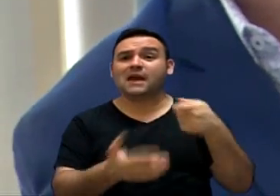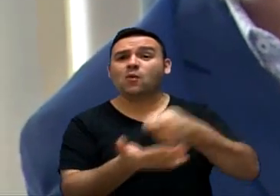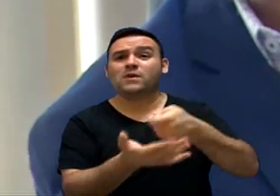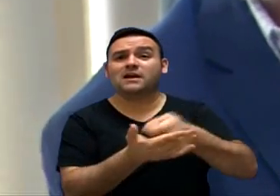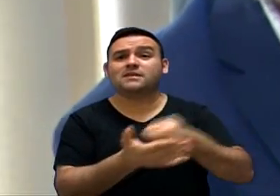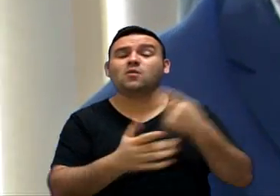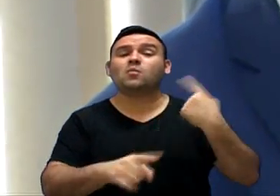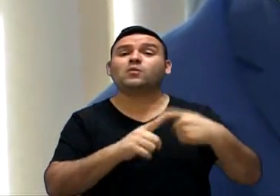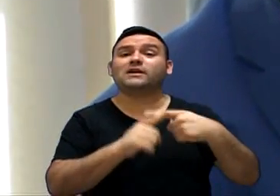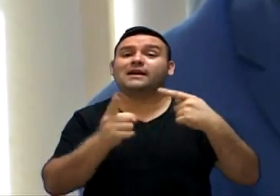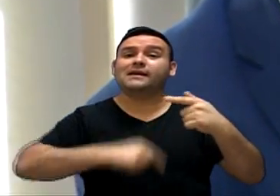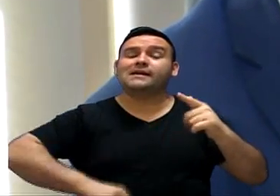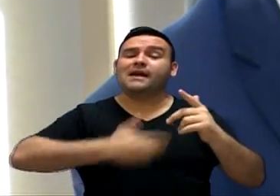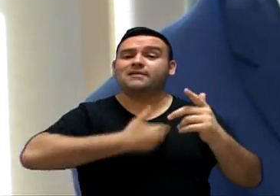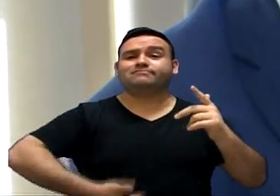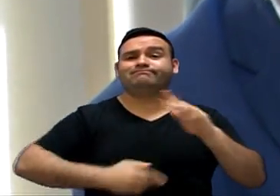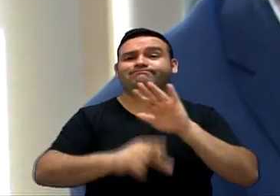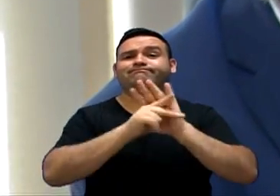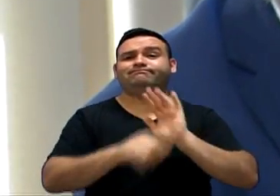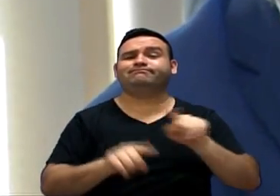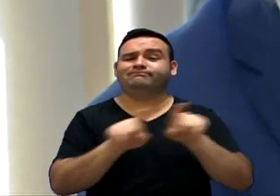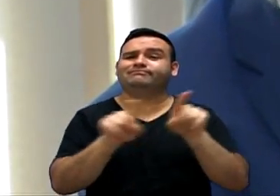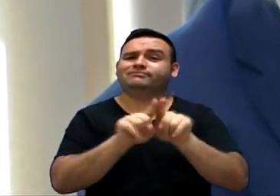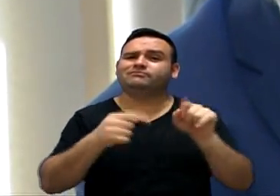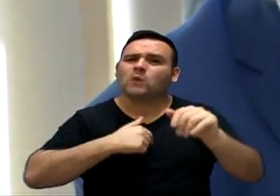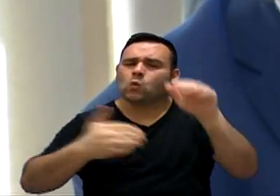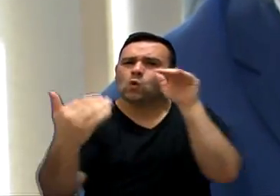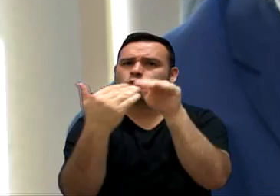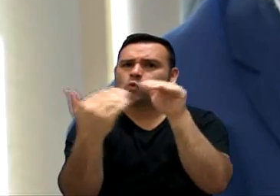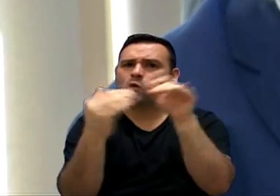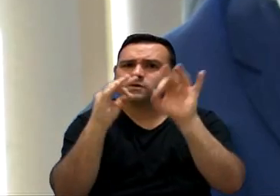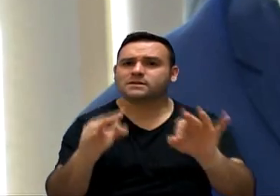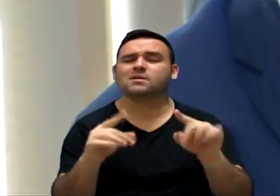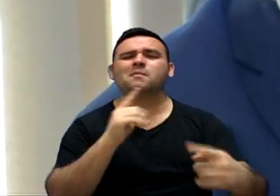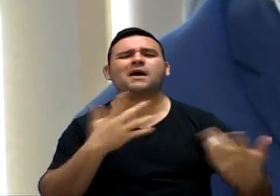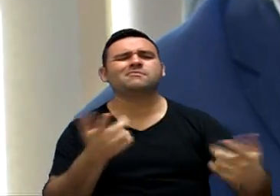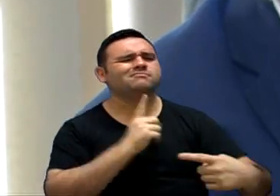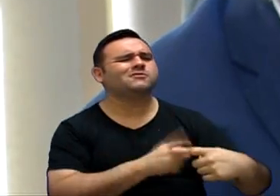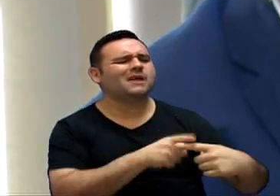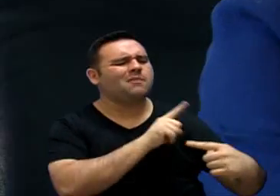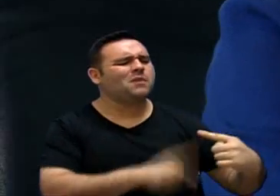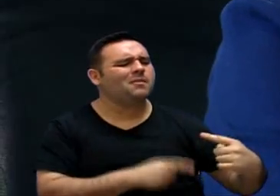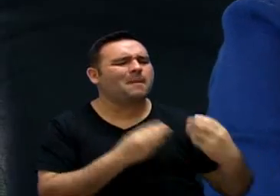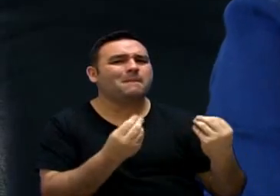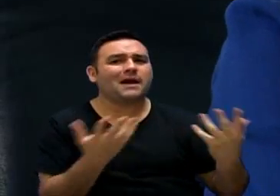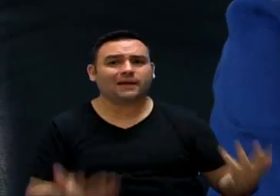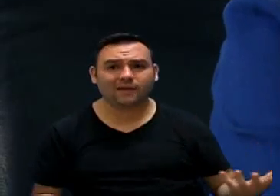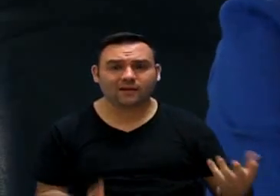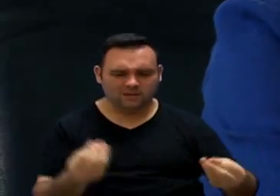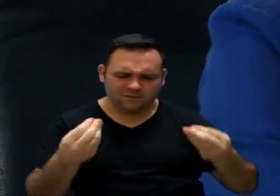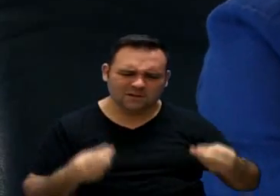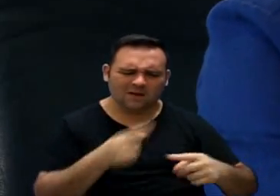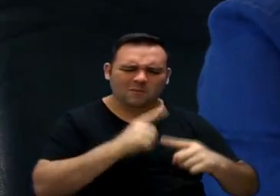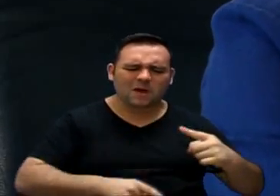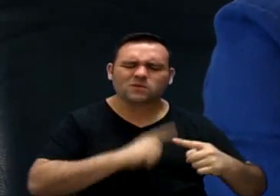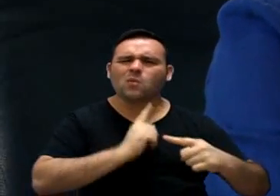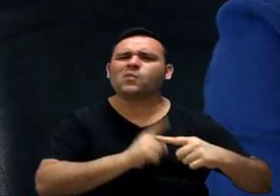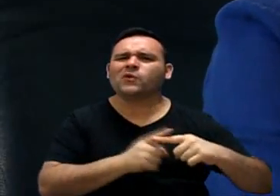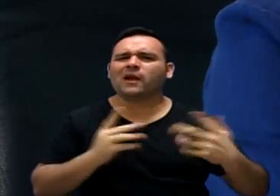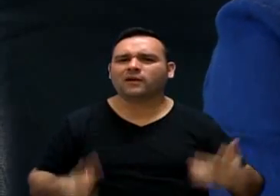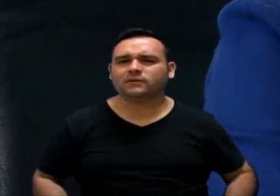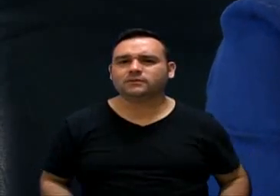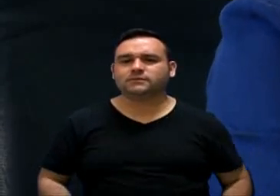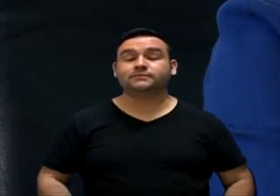obrigação, porque é política pública. Sim, concordo com o senhor. Né? É política pública. Mas por que pediu o veto, então? Por que a prefeitura pediu para vetar? Na